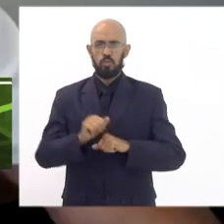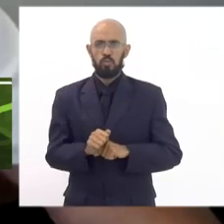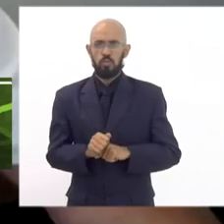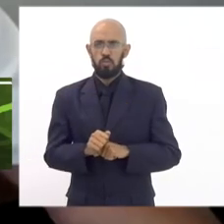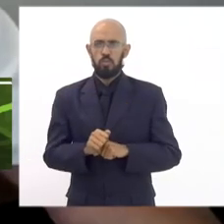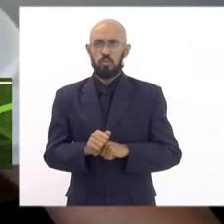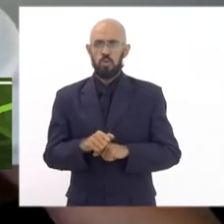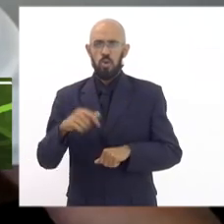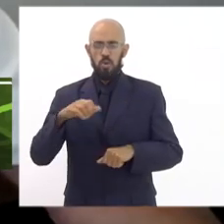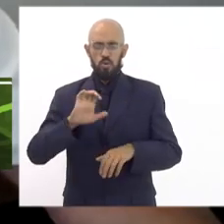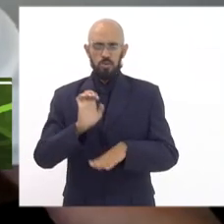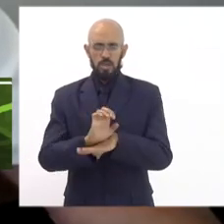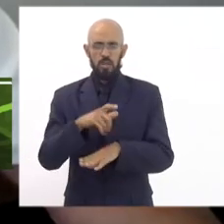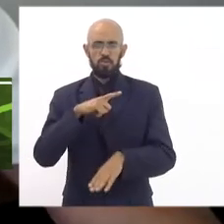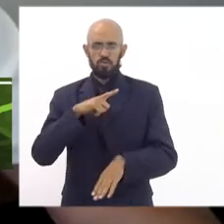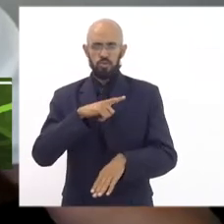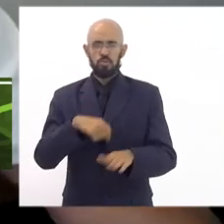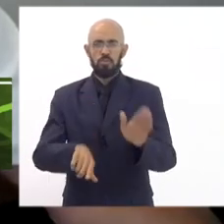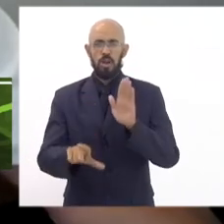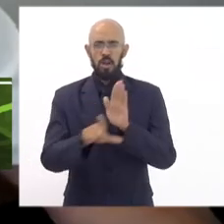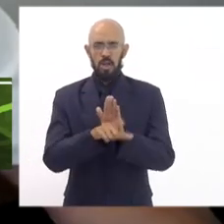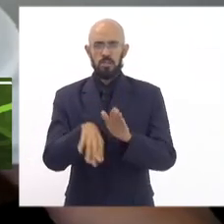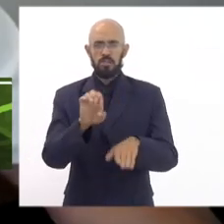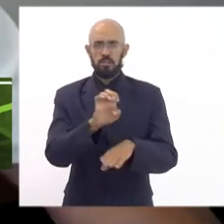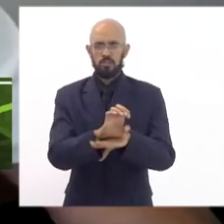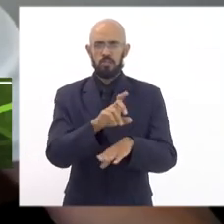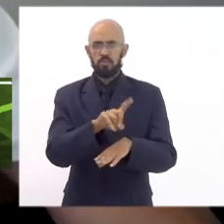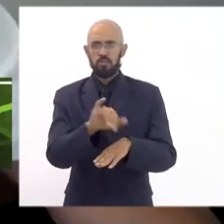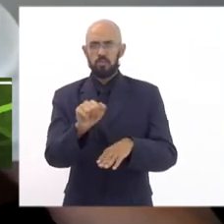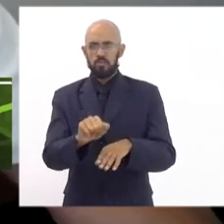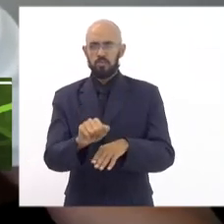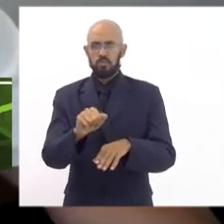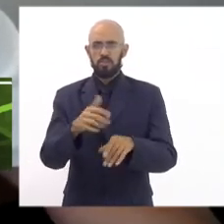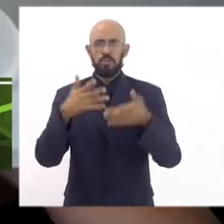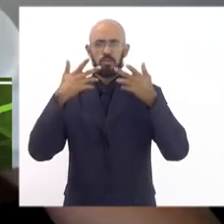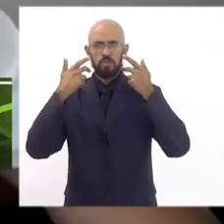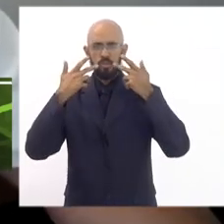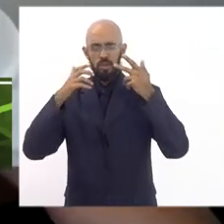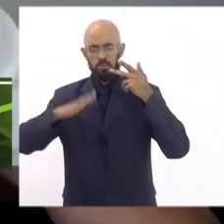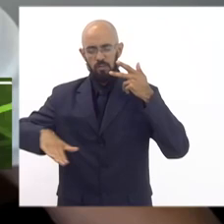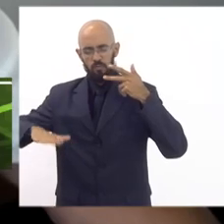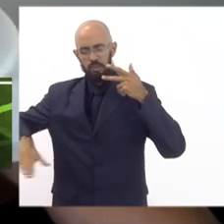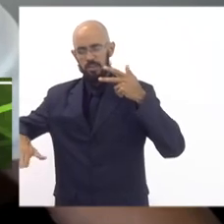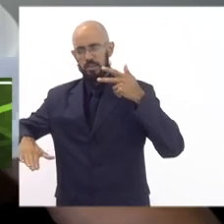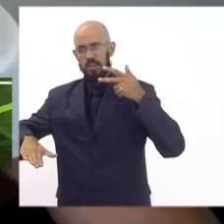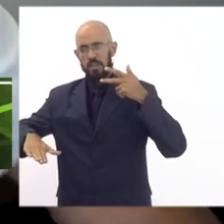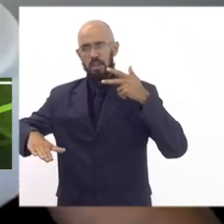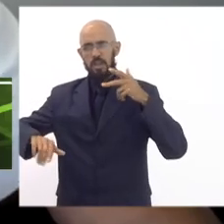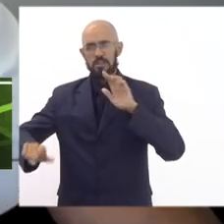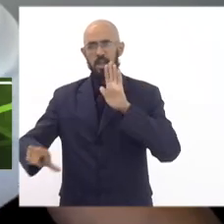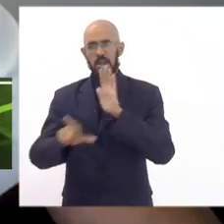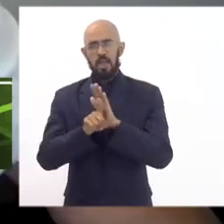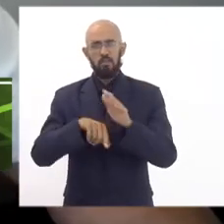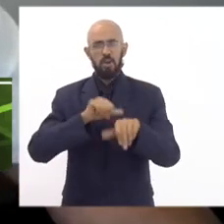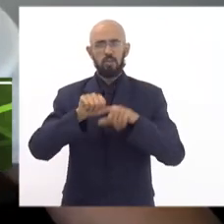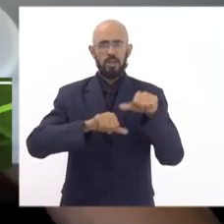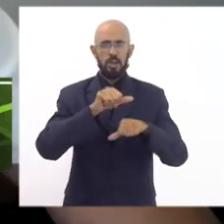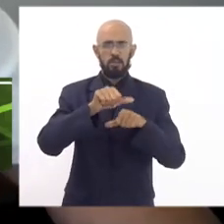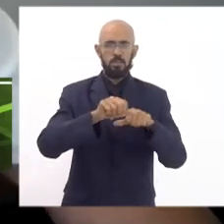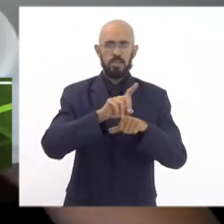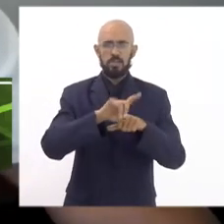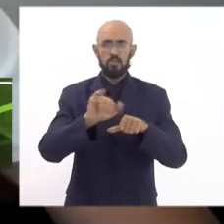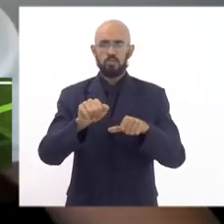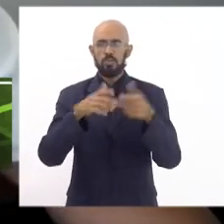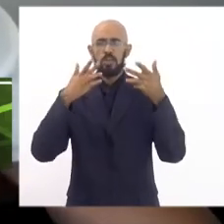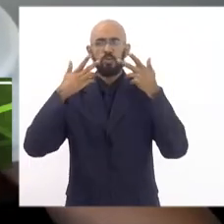tinha uma lei estadual que definiu o dia do teatro para a infância e a juventude. Essa lei foi alterada para ser apenas